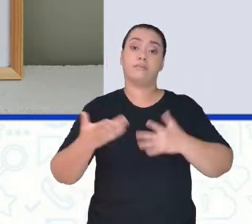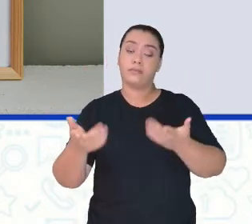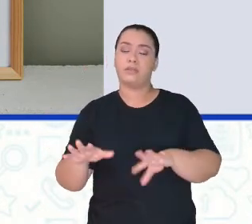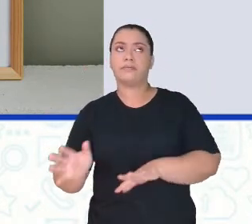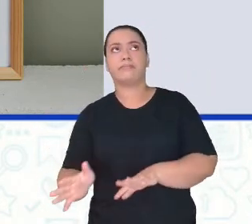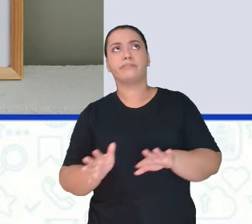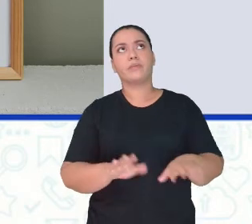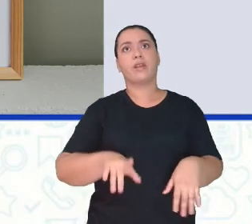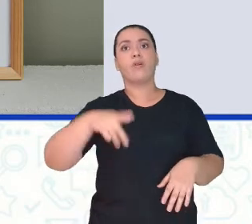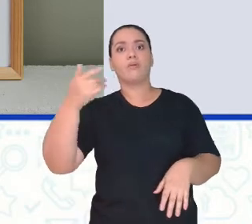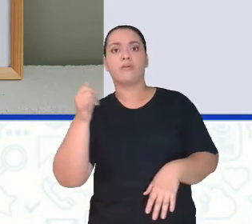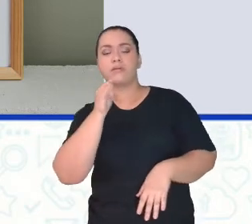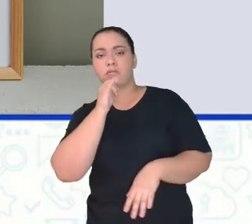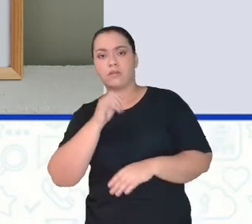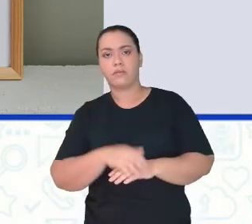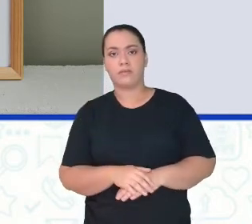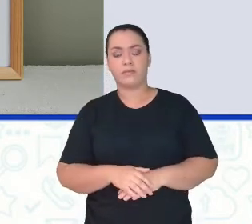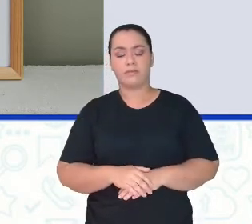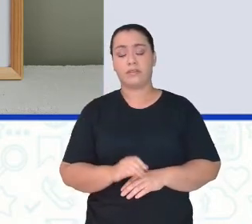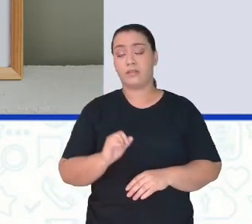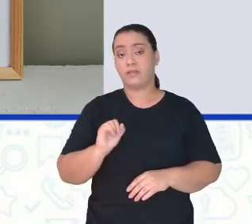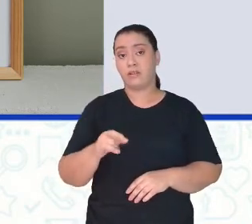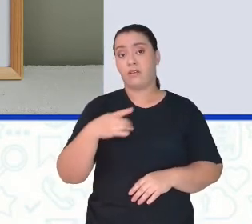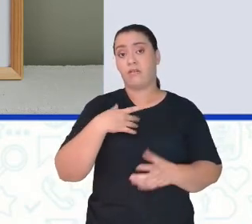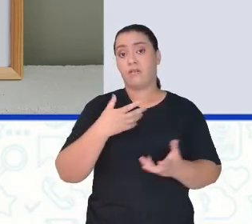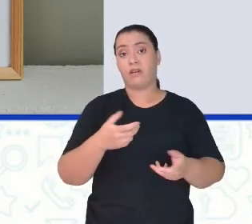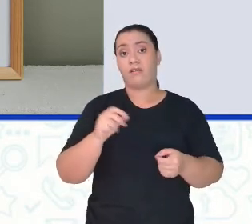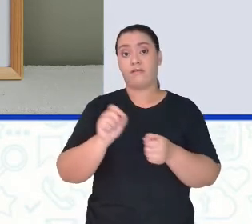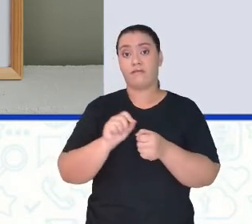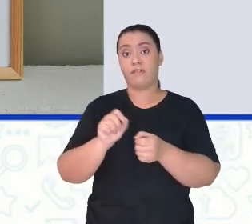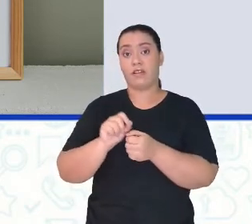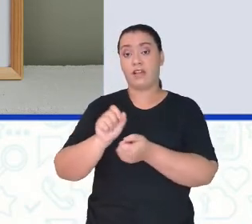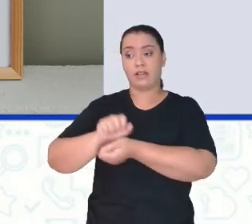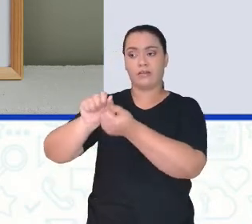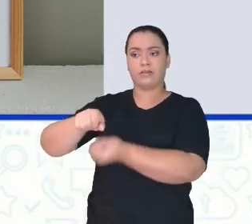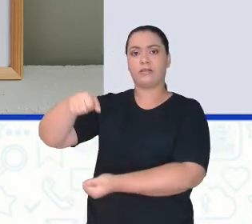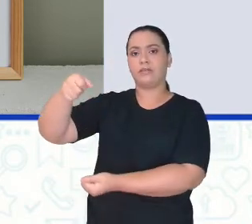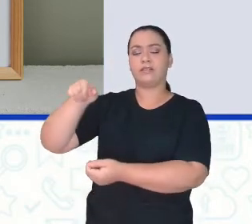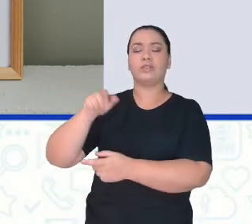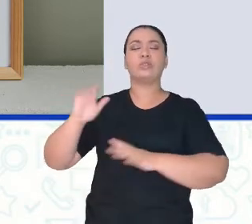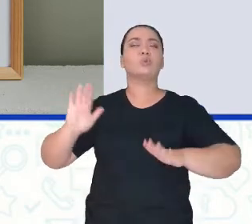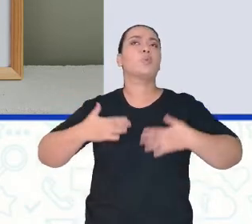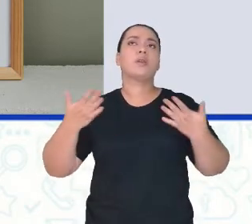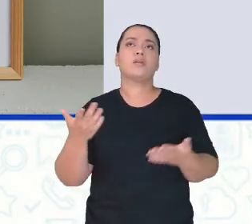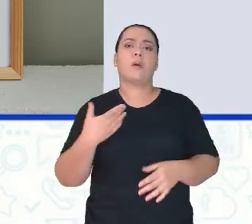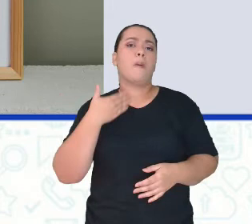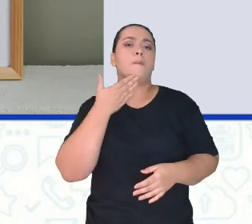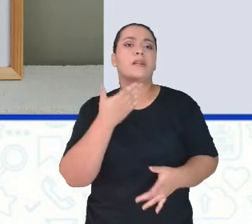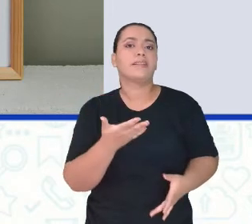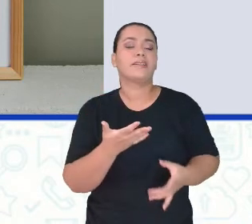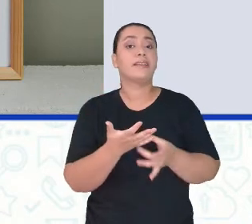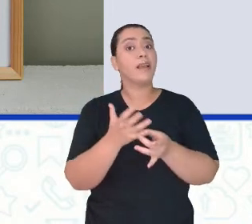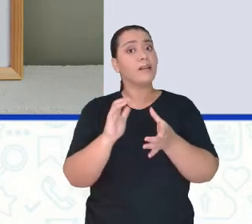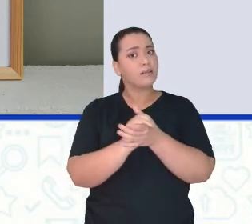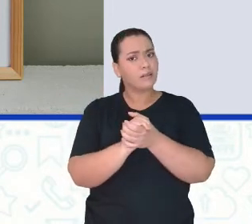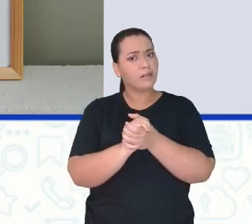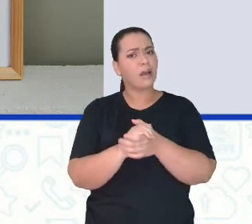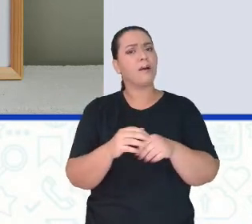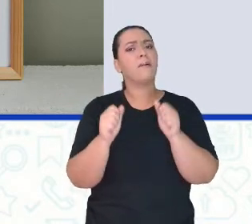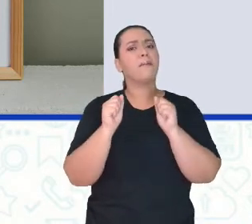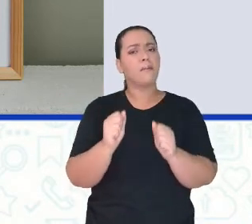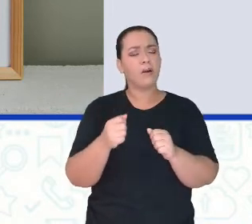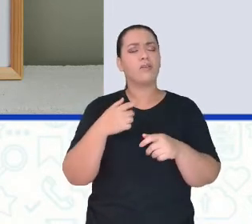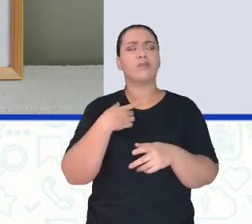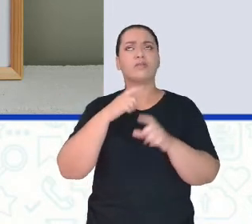um cartaz, uma surpresa, sei lá, um pedido de casamento. Eu posso fazer um cartaz, por favor,